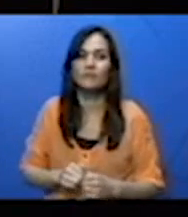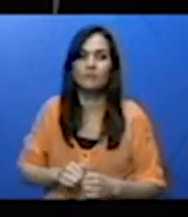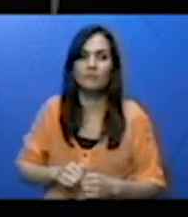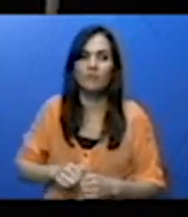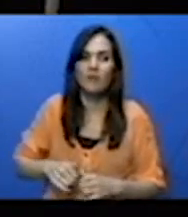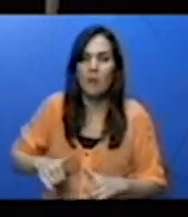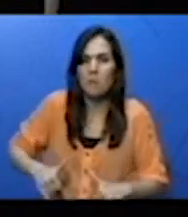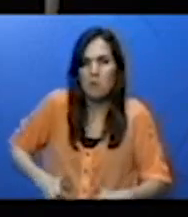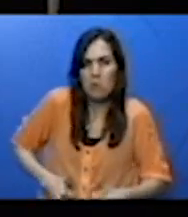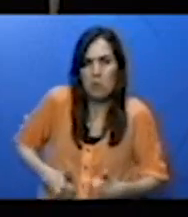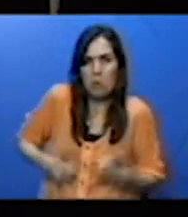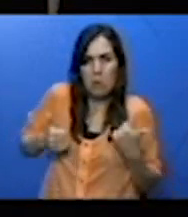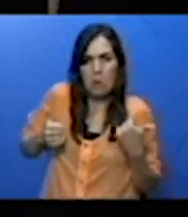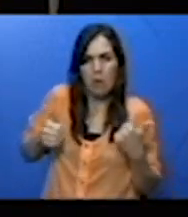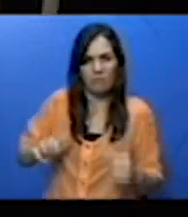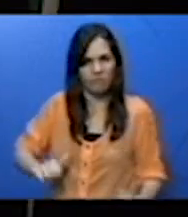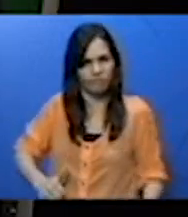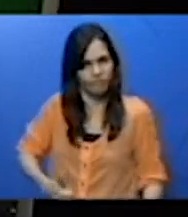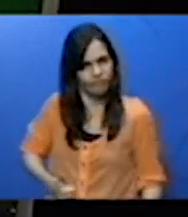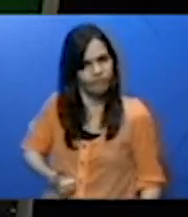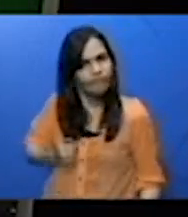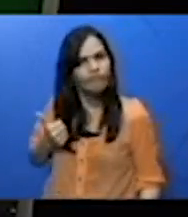Petulante, presunçosa,